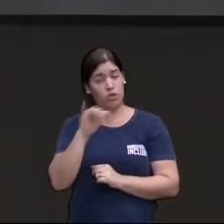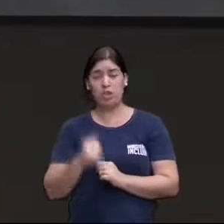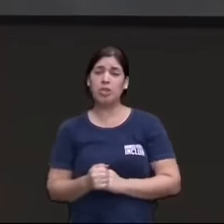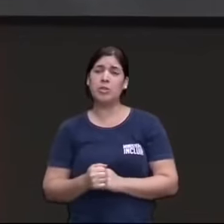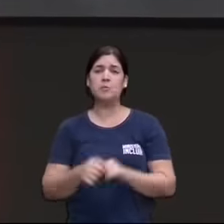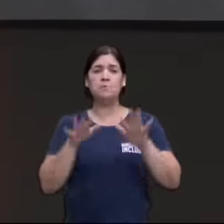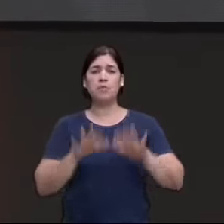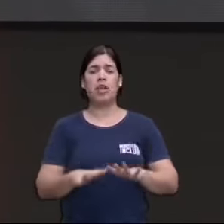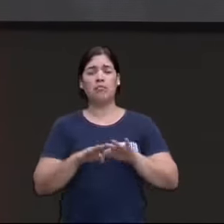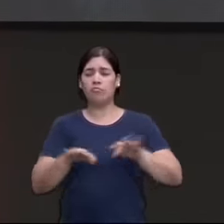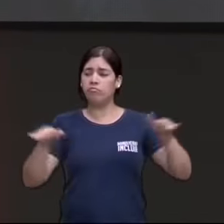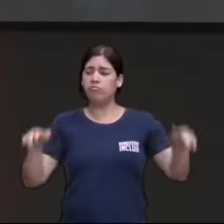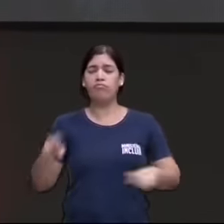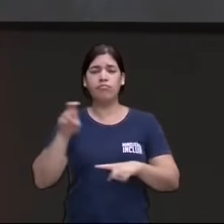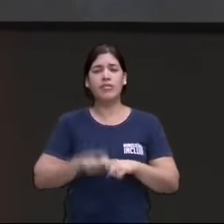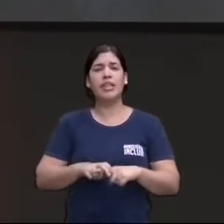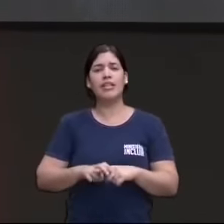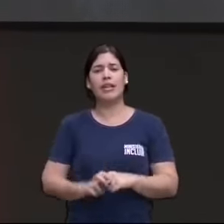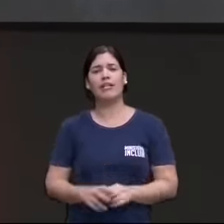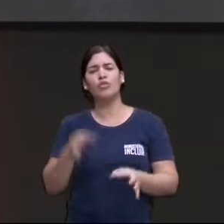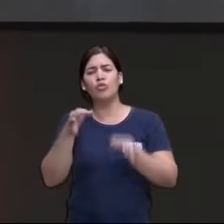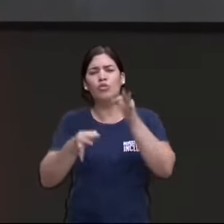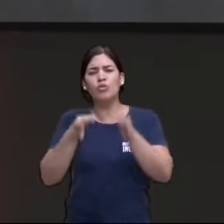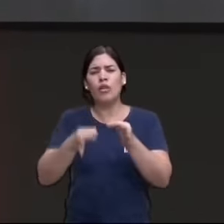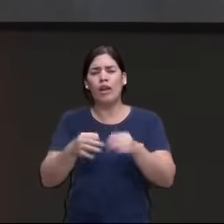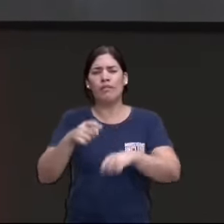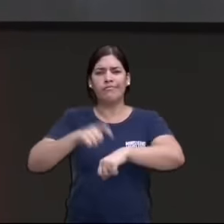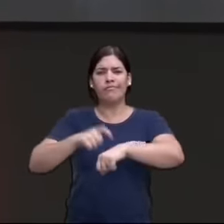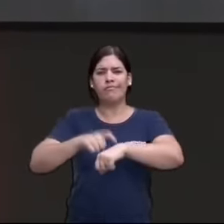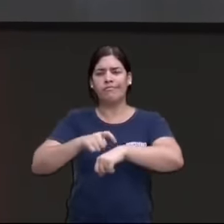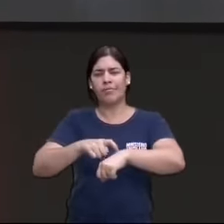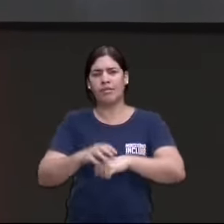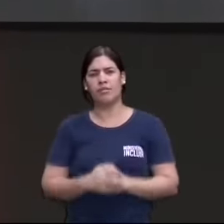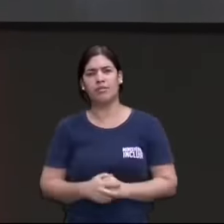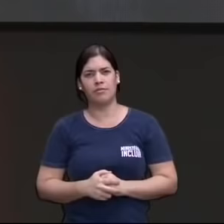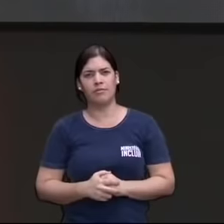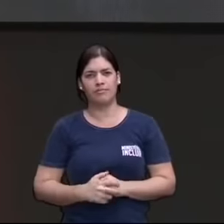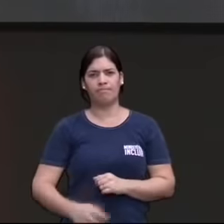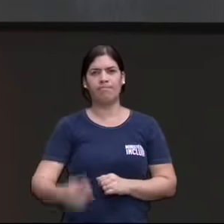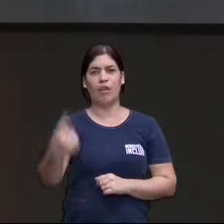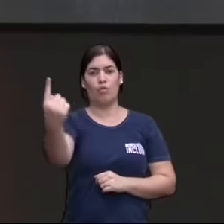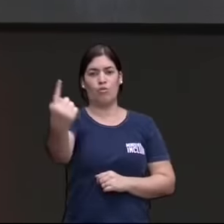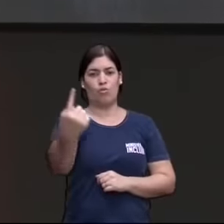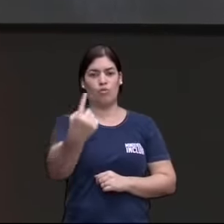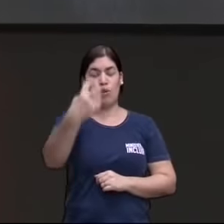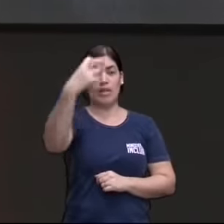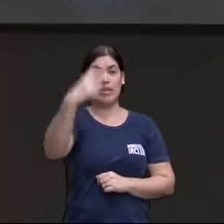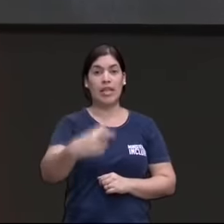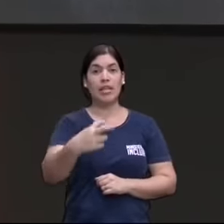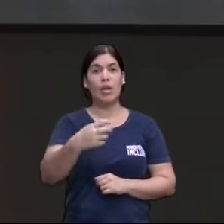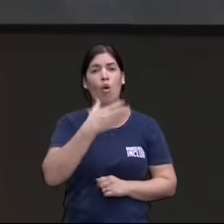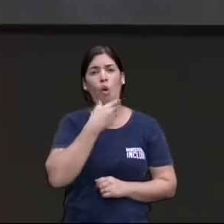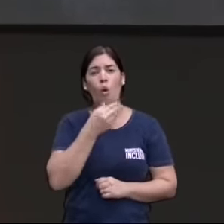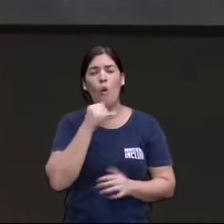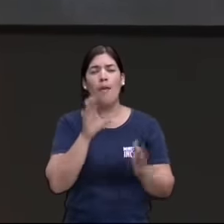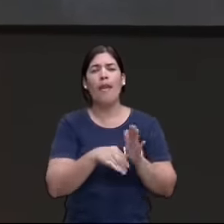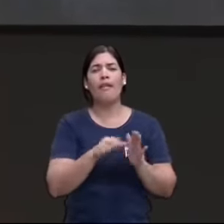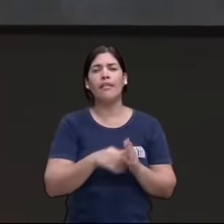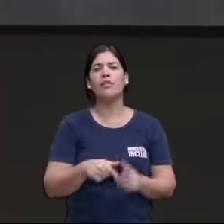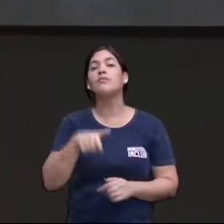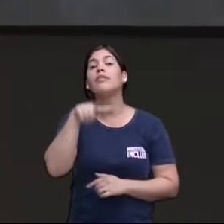na corte para julgar um caso. E quem entra para ser julgado? Um criminoso. Quem